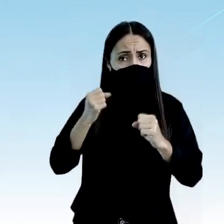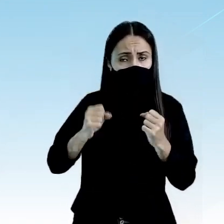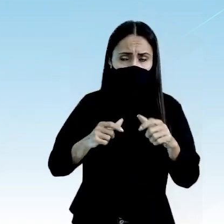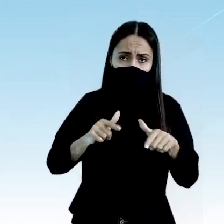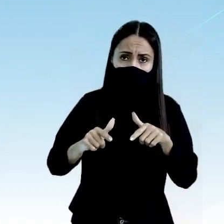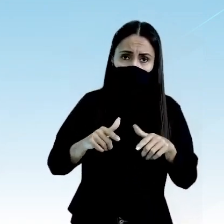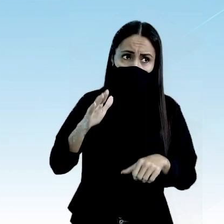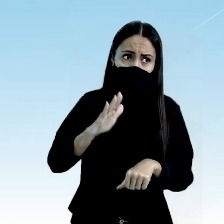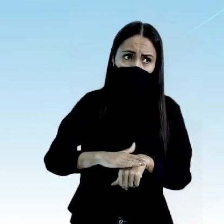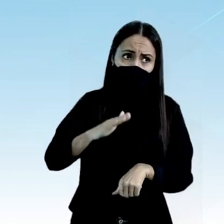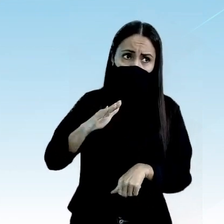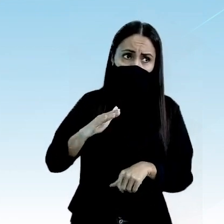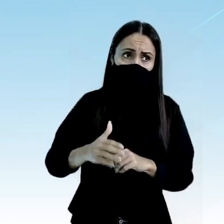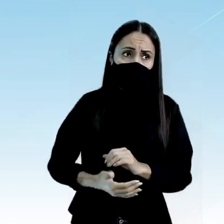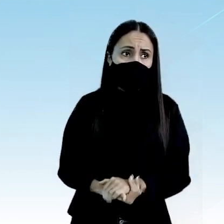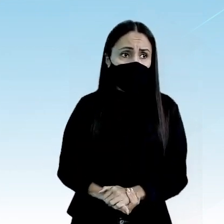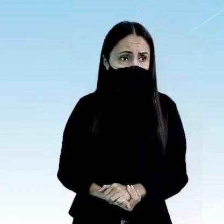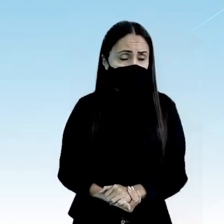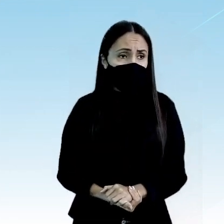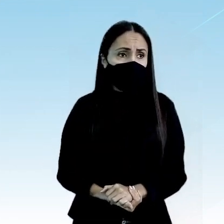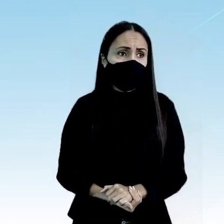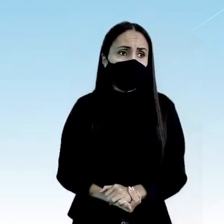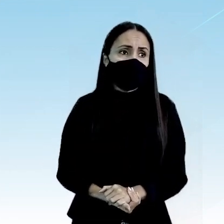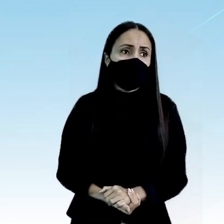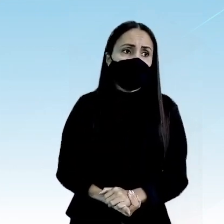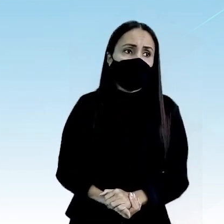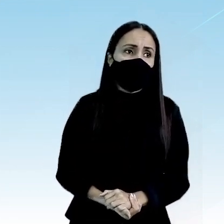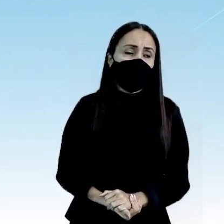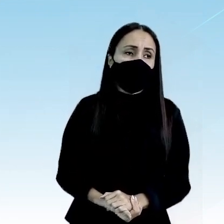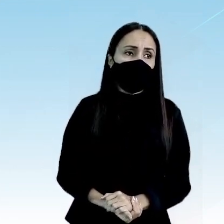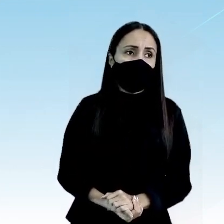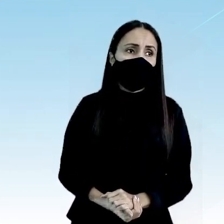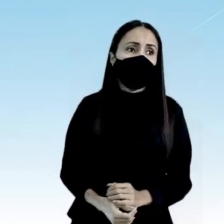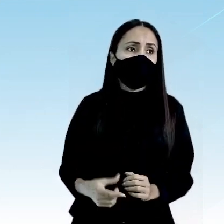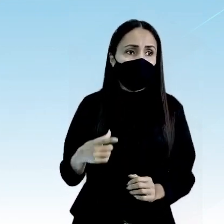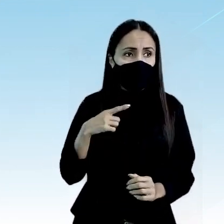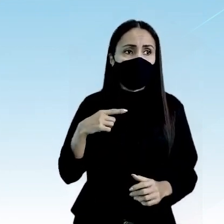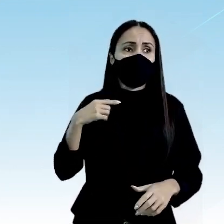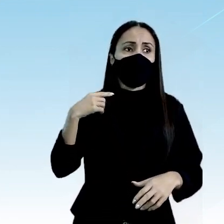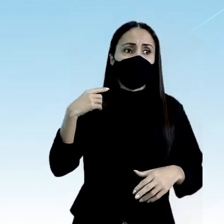tempo. Então aí vem os impactos, né? Então a evolução,